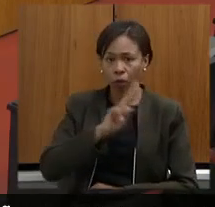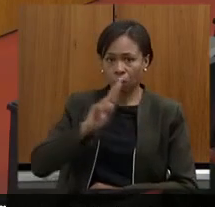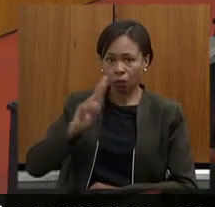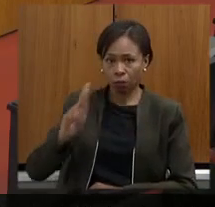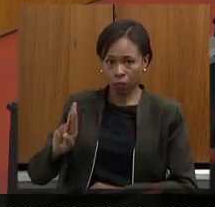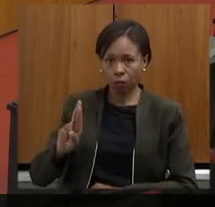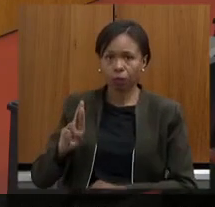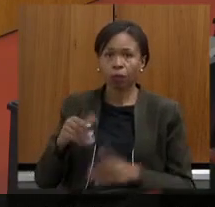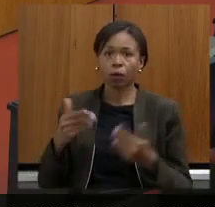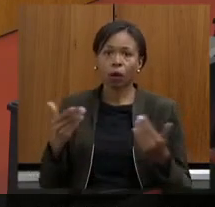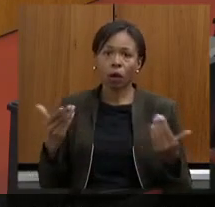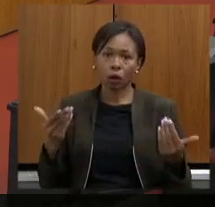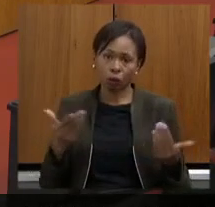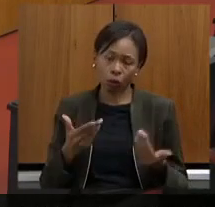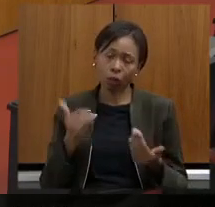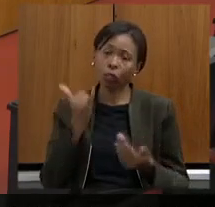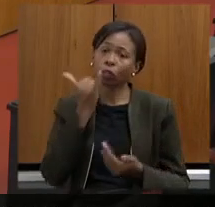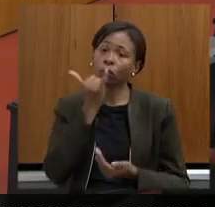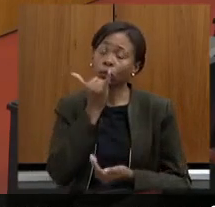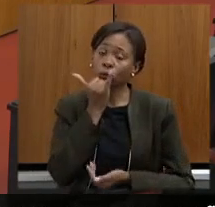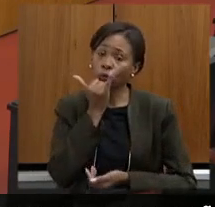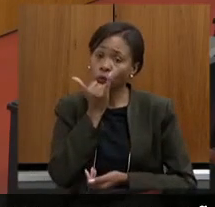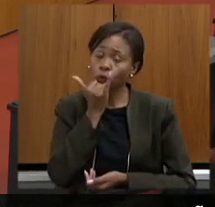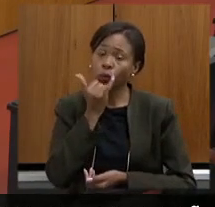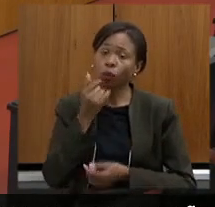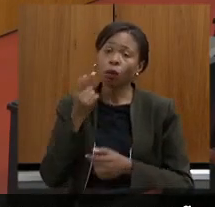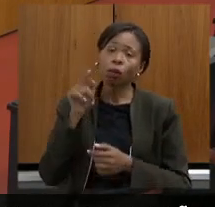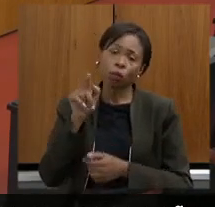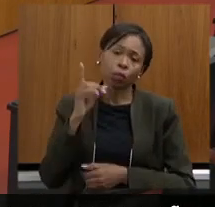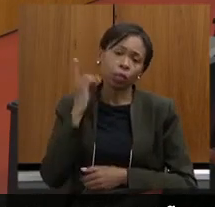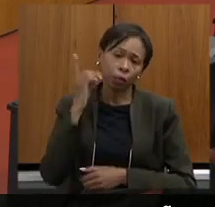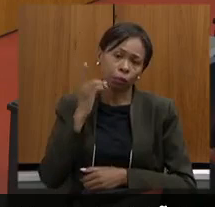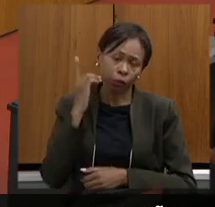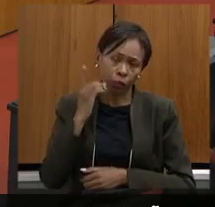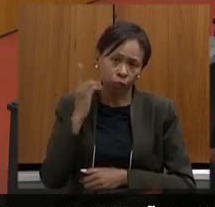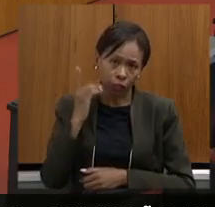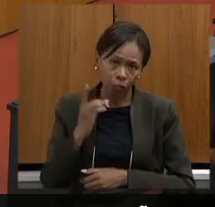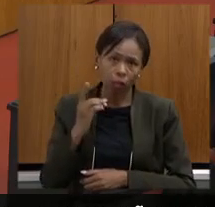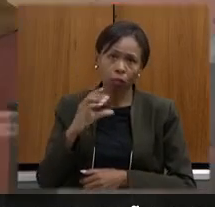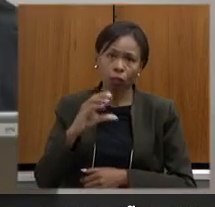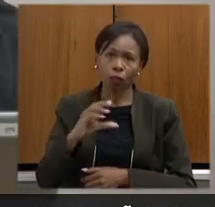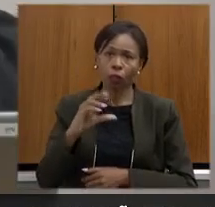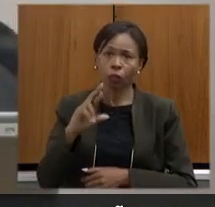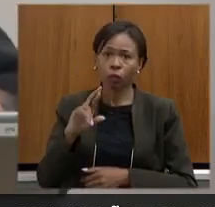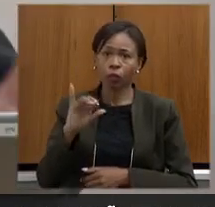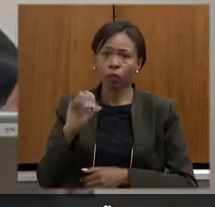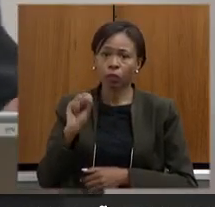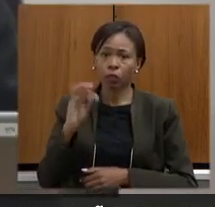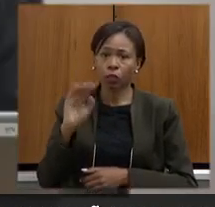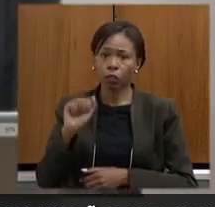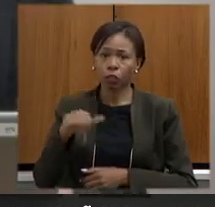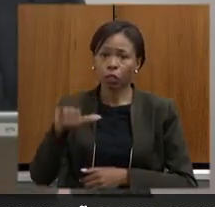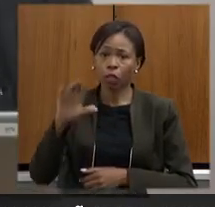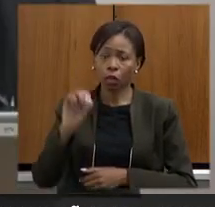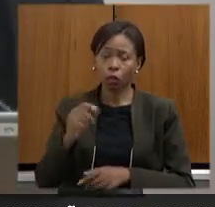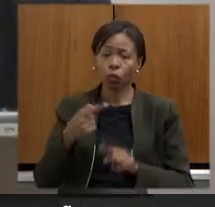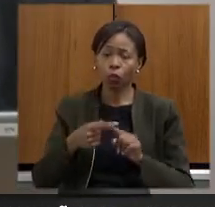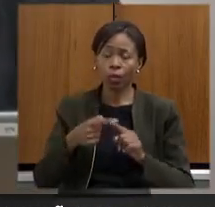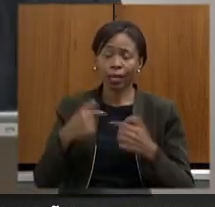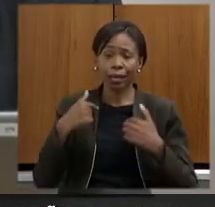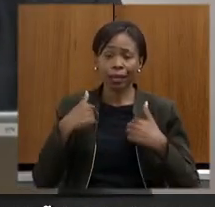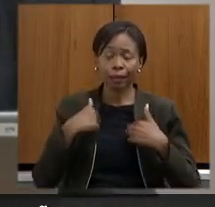eu vou ter como eu pedi desculpas para o deputado o Nobre deputado Cristiano Silveira e o involuntariamente